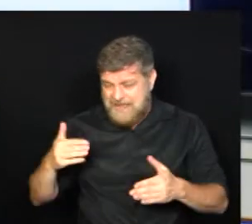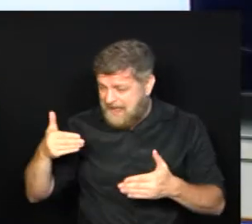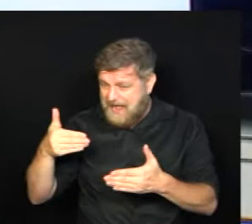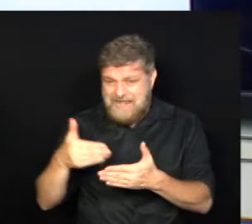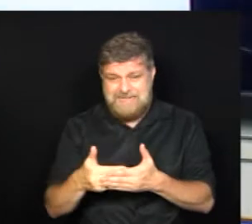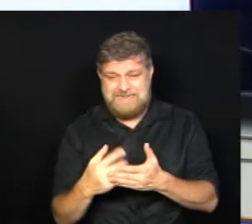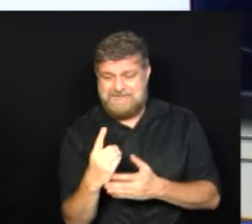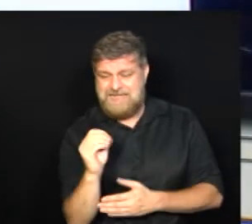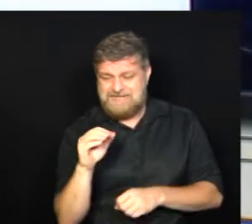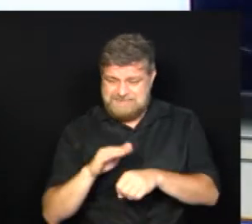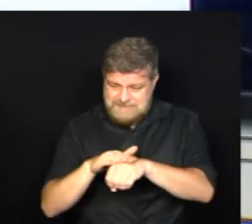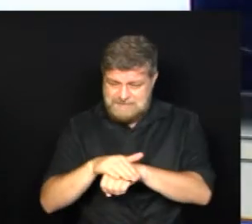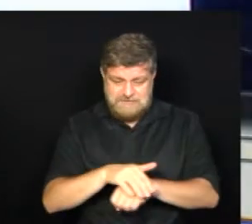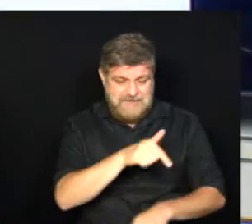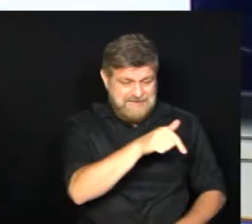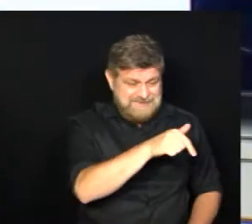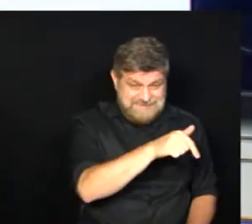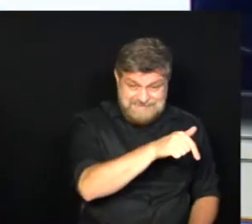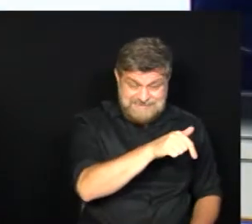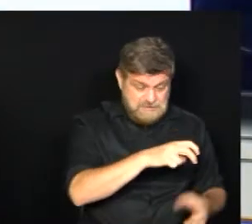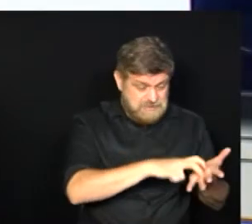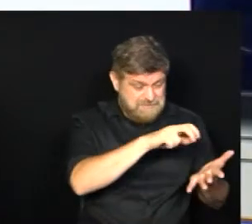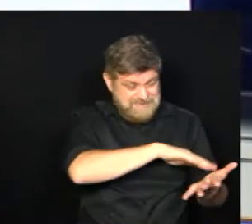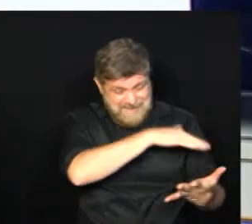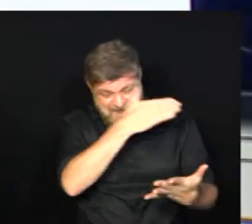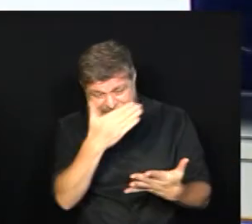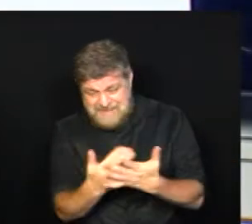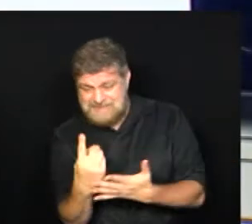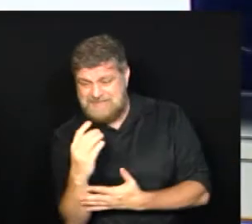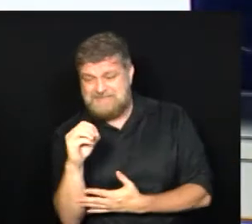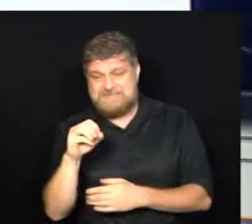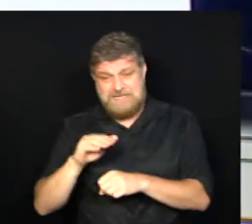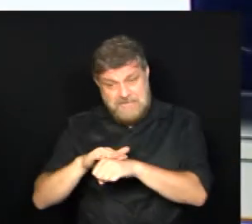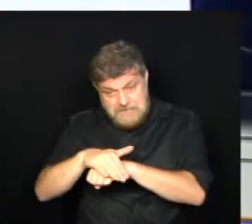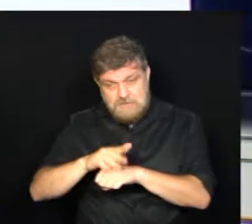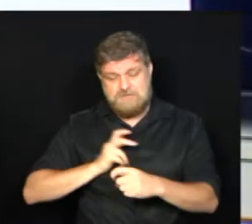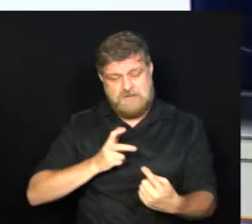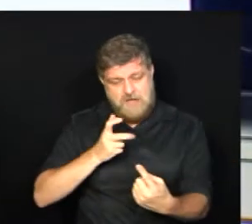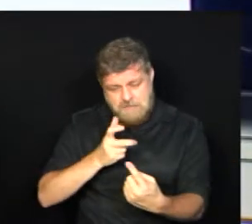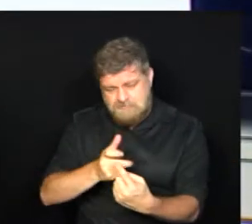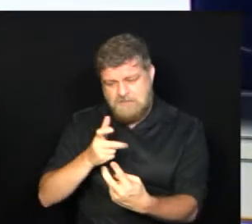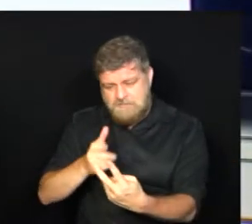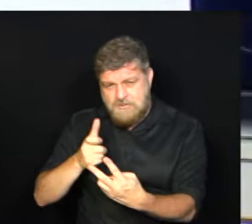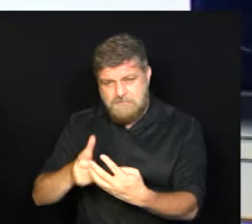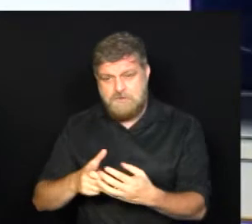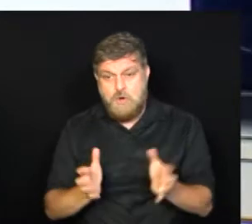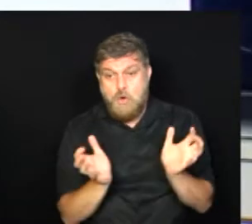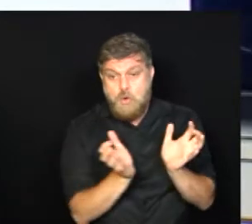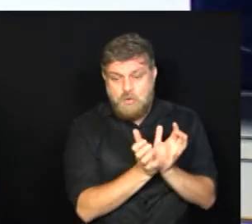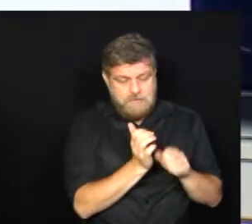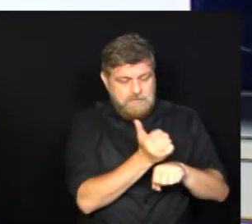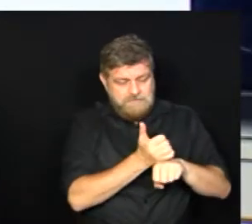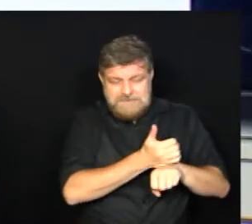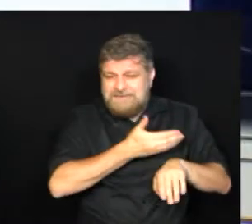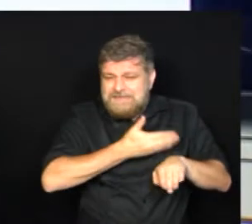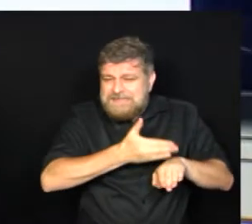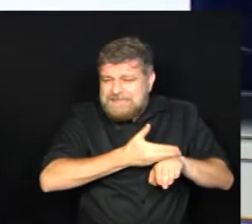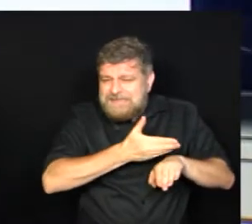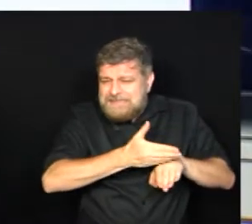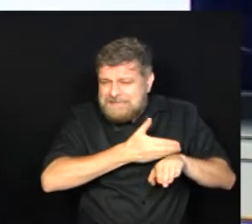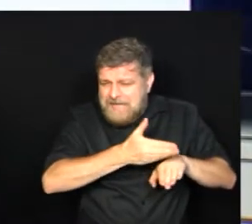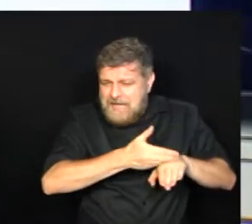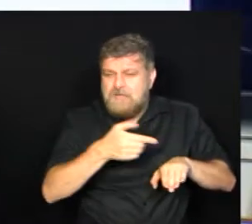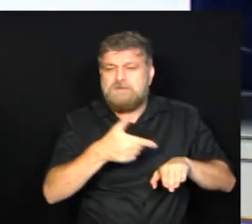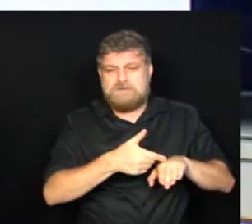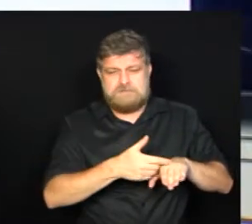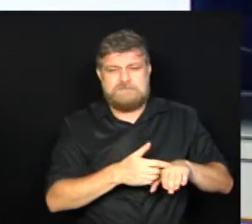horas da noite, das 7 às 22 horas. Nossas equipes estão sendo treinadas e qualificadas. Todos os espaços que a